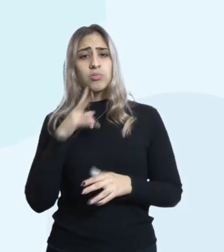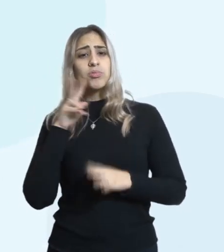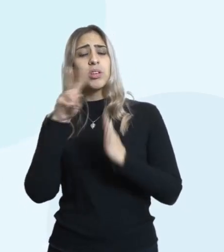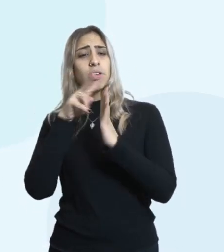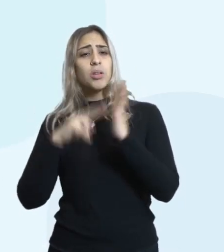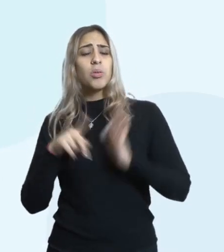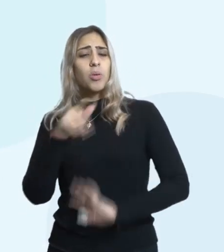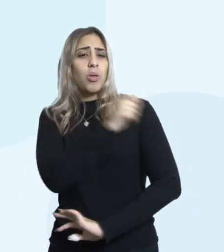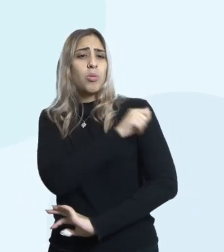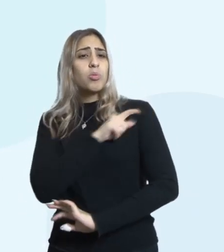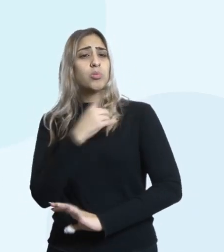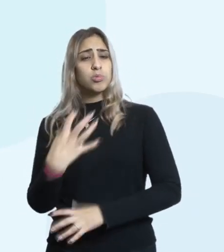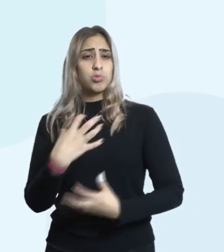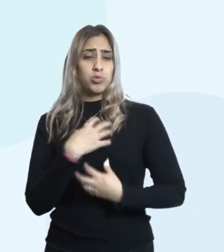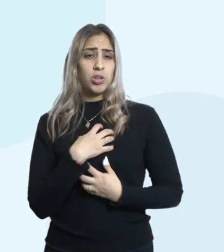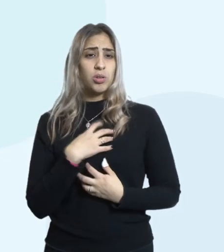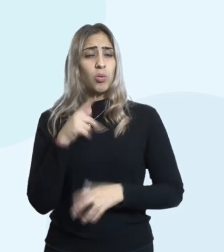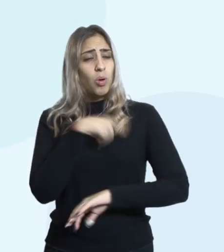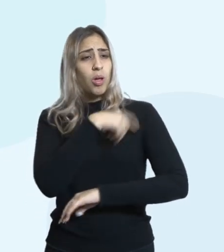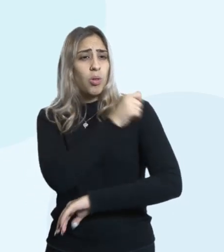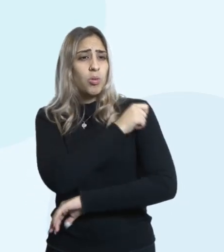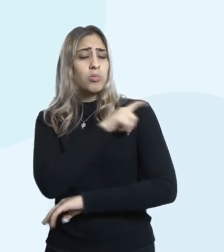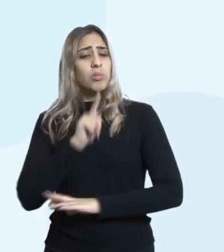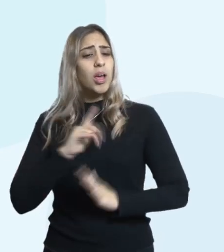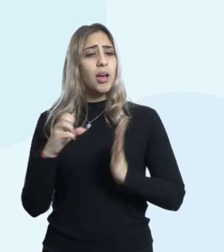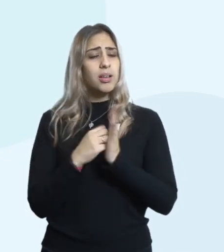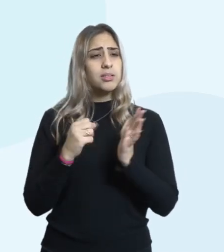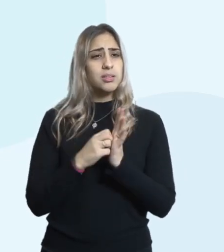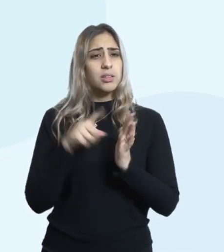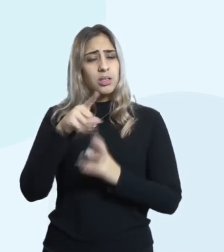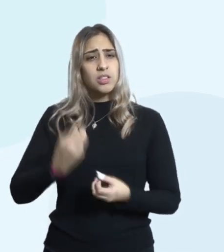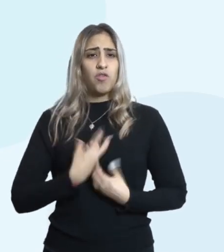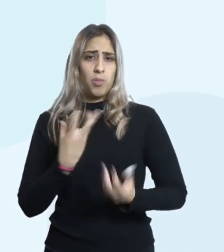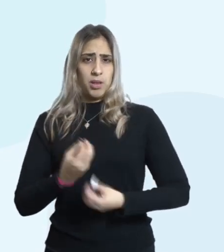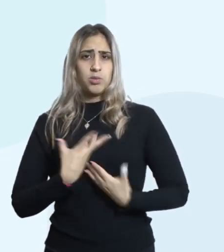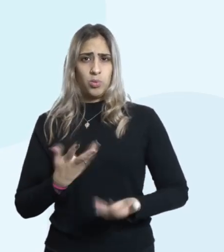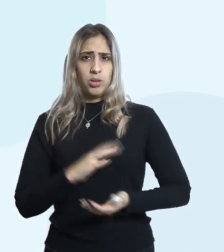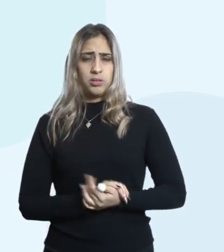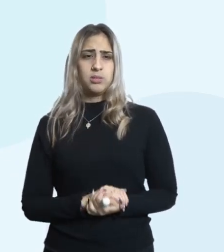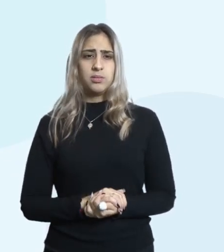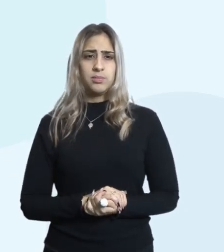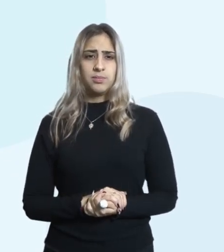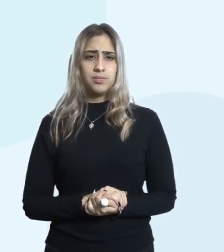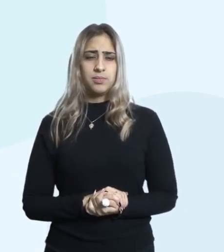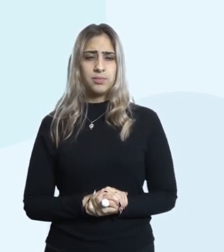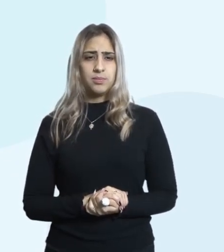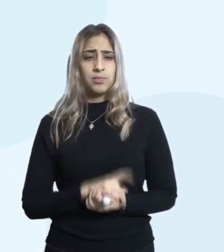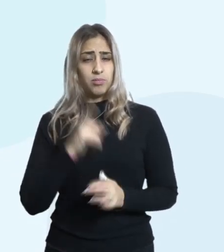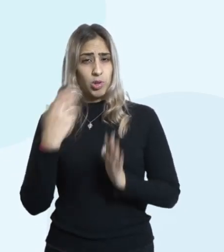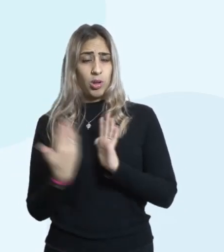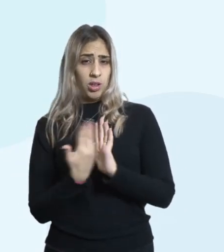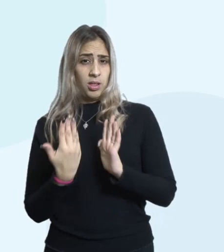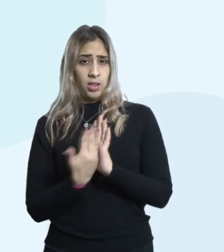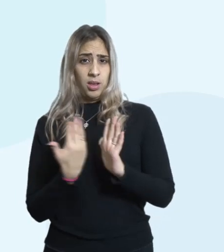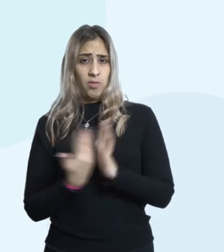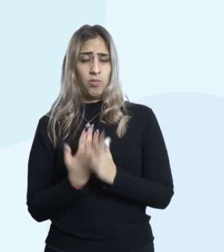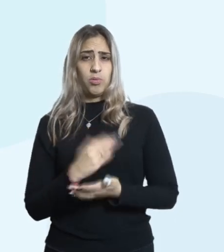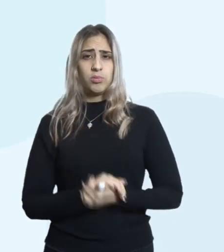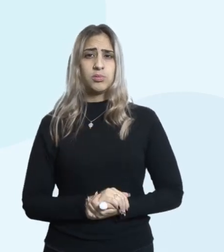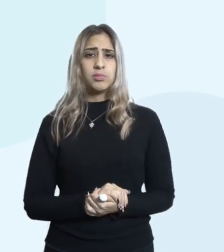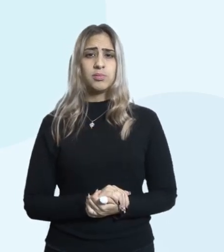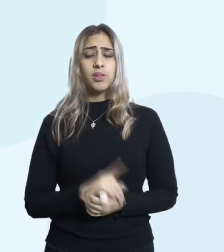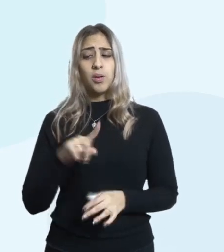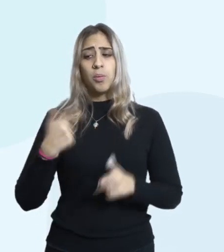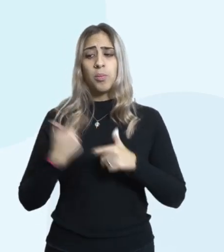para o aluno de uma forma que o aluno consiga ter acesso a essas informações. Quanto aos livros é